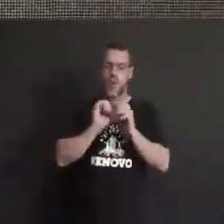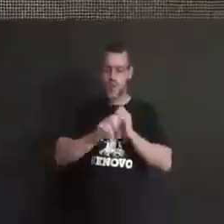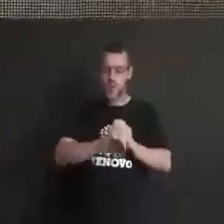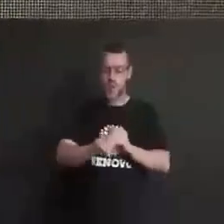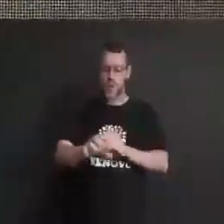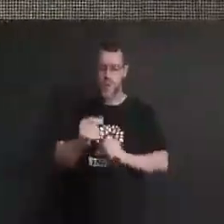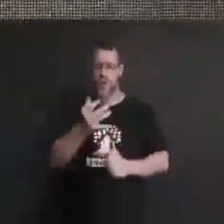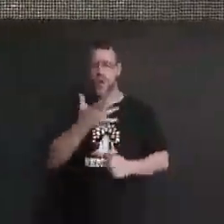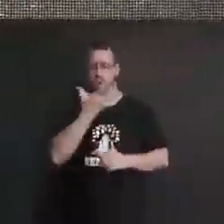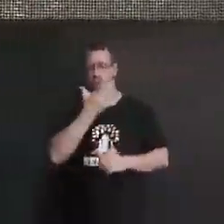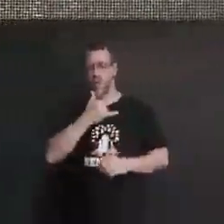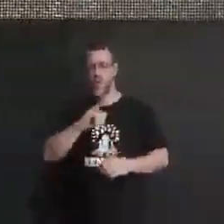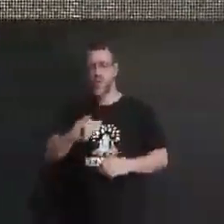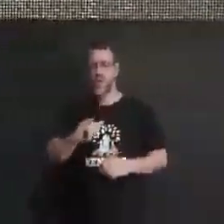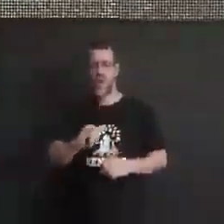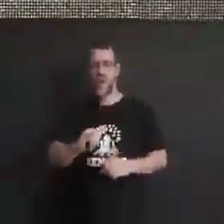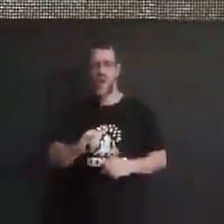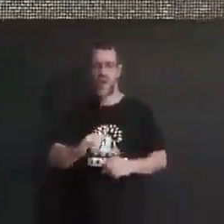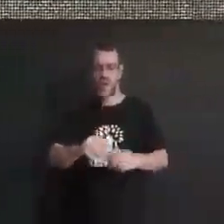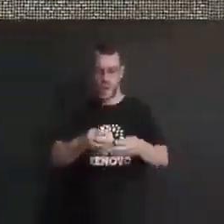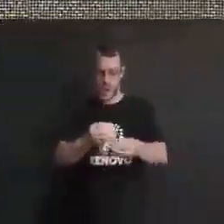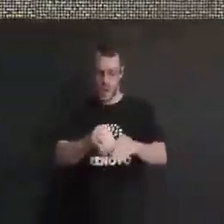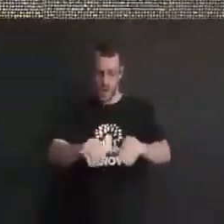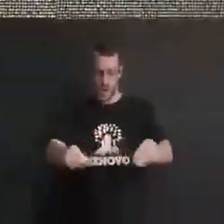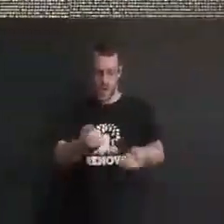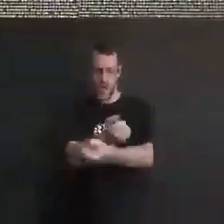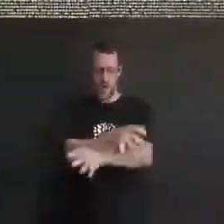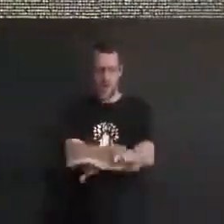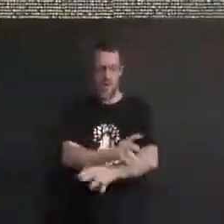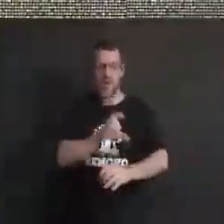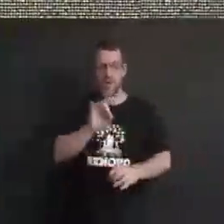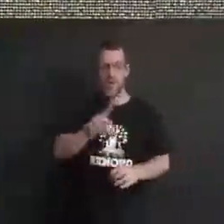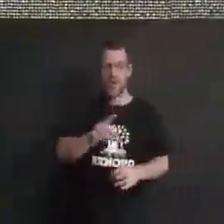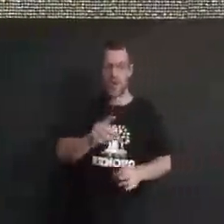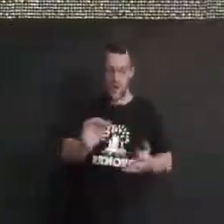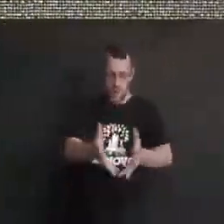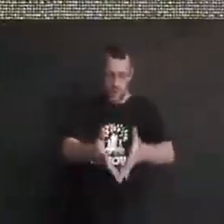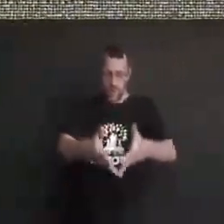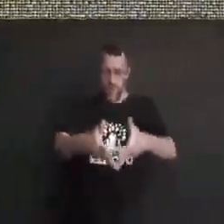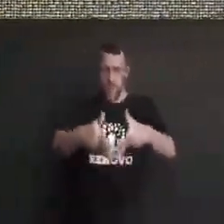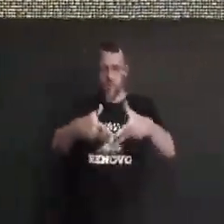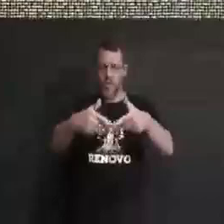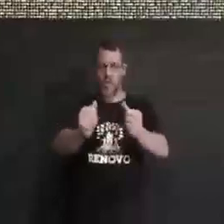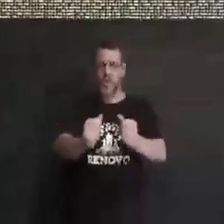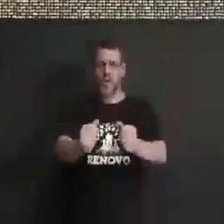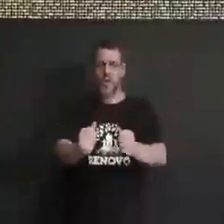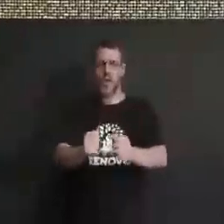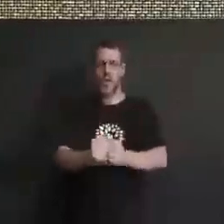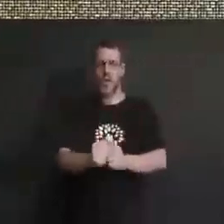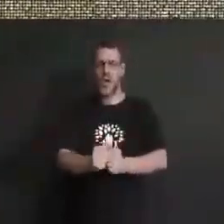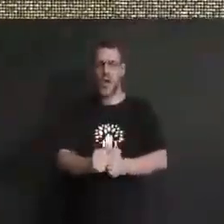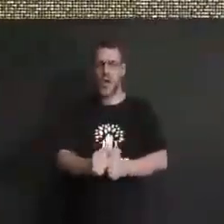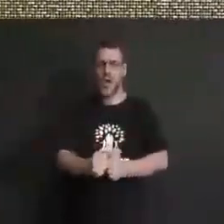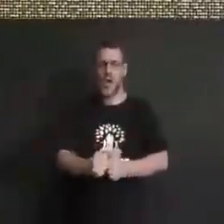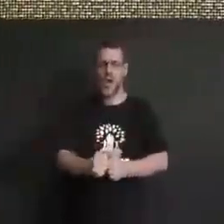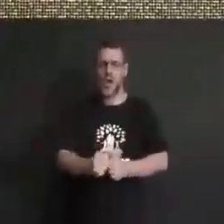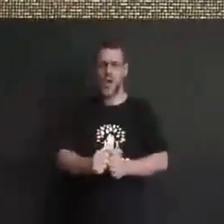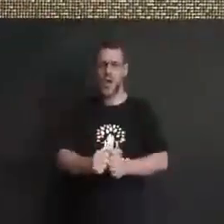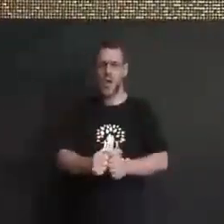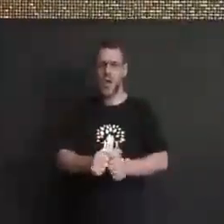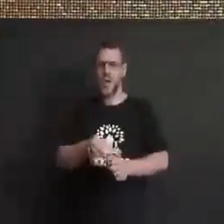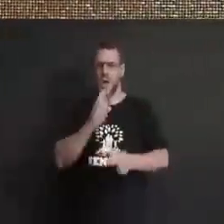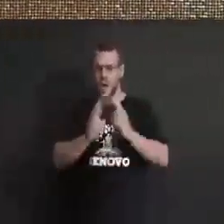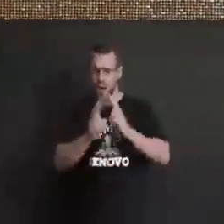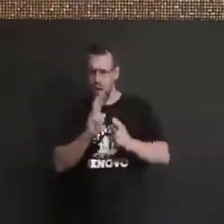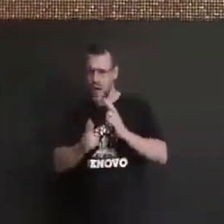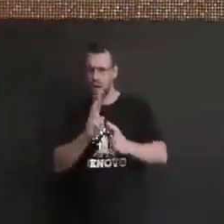que no deserto só murmuraram, só murmurava, só reclamava. Maná, todo